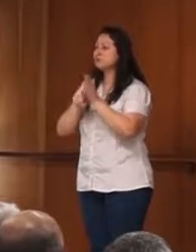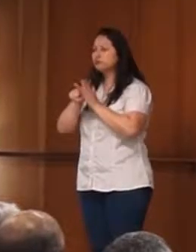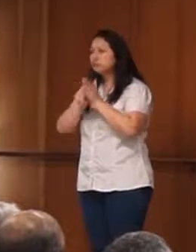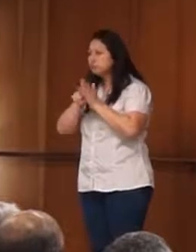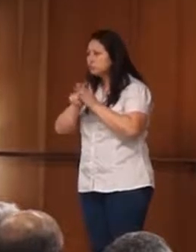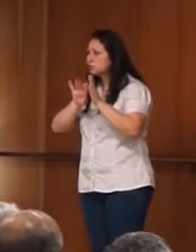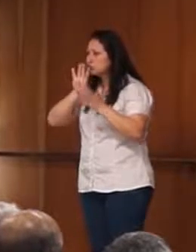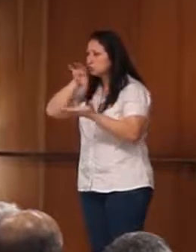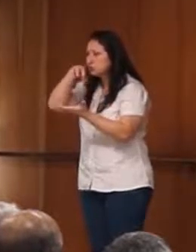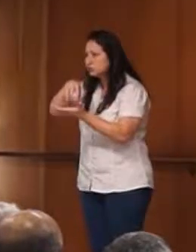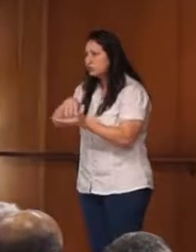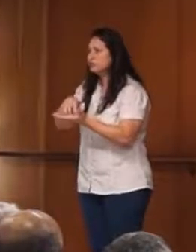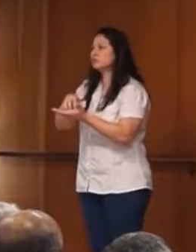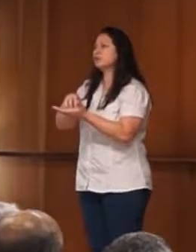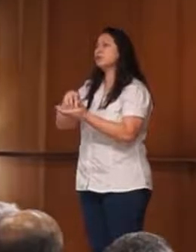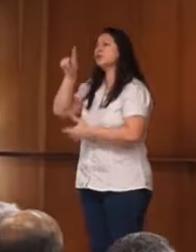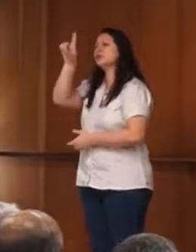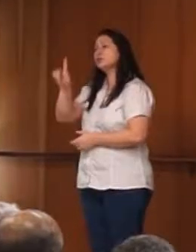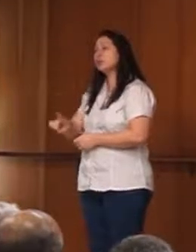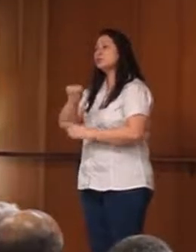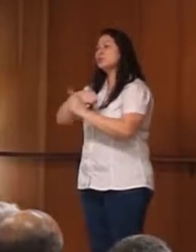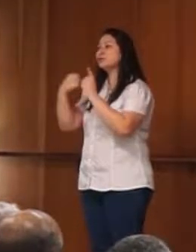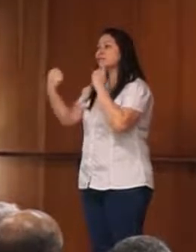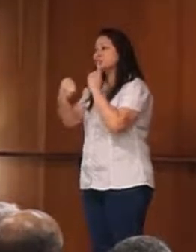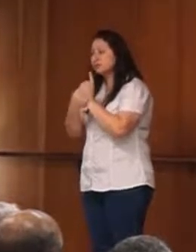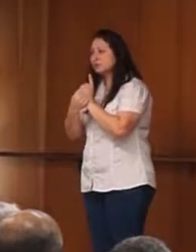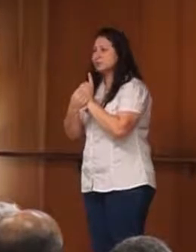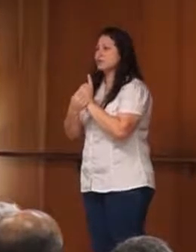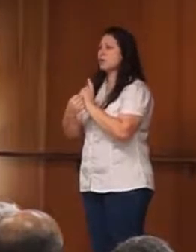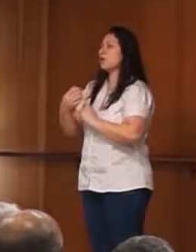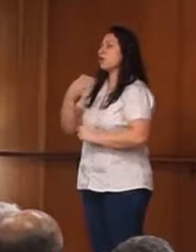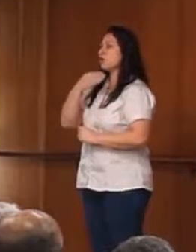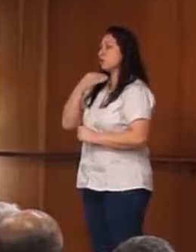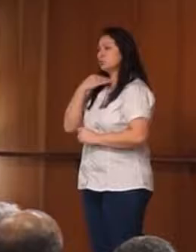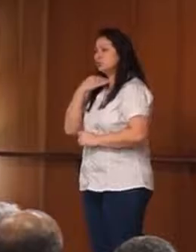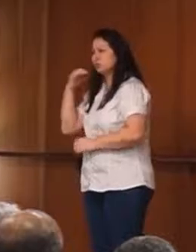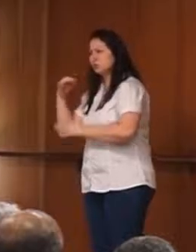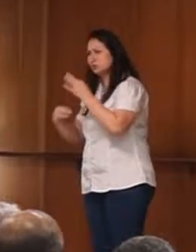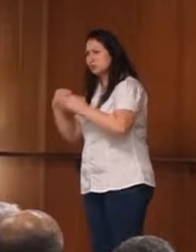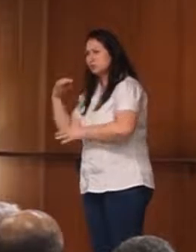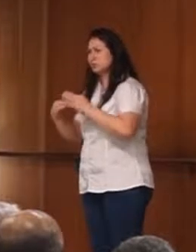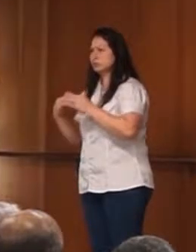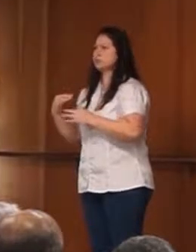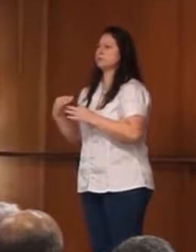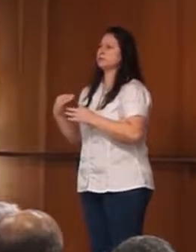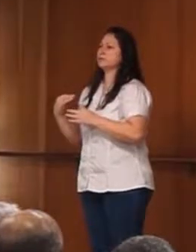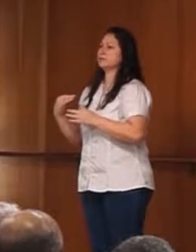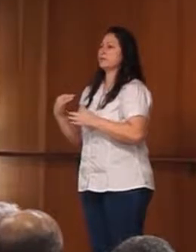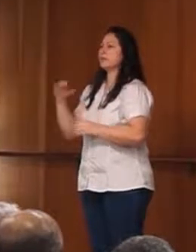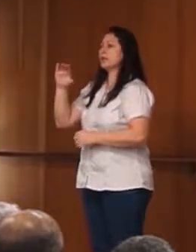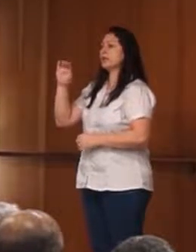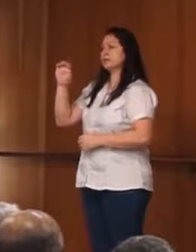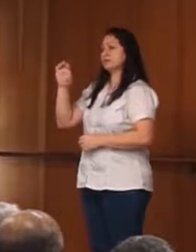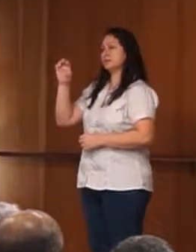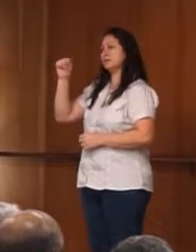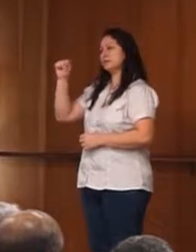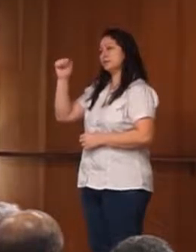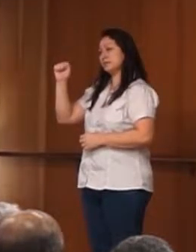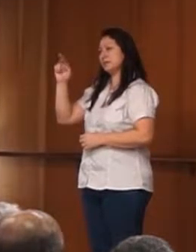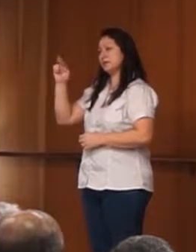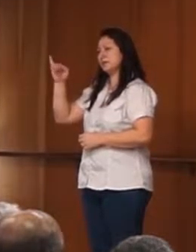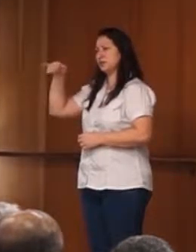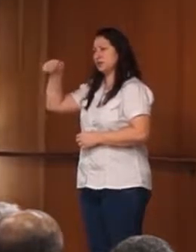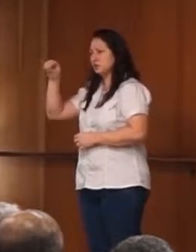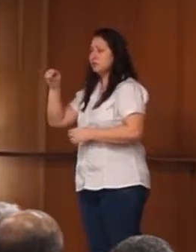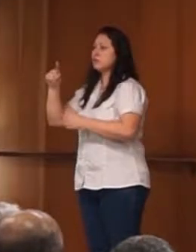em 1932, pelo jurista Cesarino Júnior e o padre Roberto de Saboia, né, que desenvolveram, ao longo da